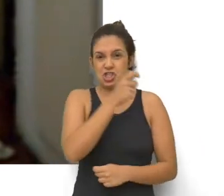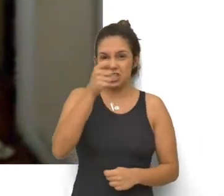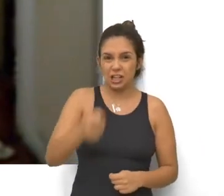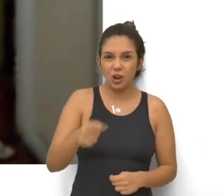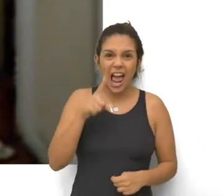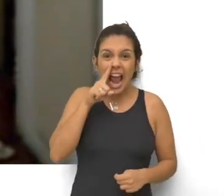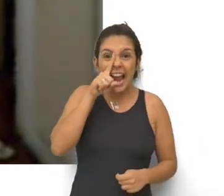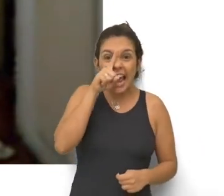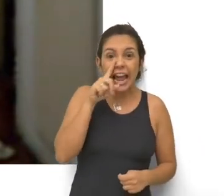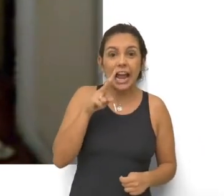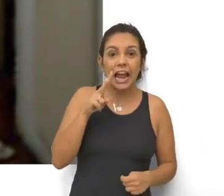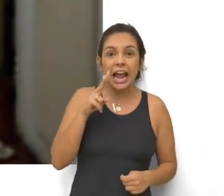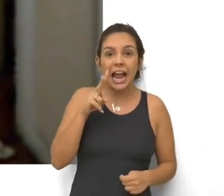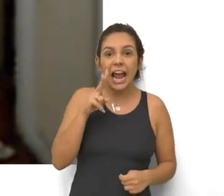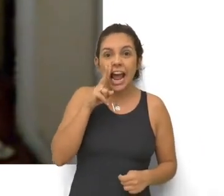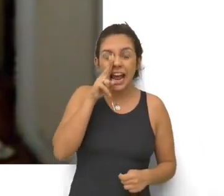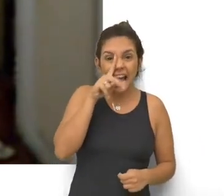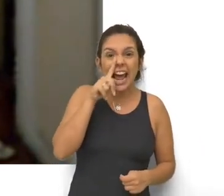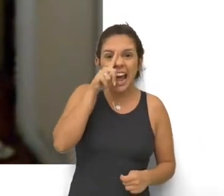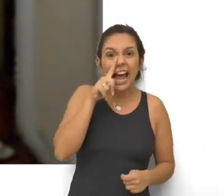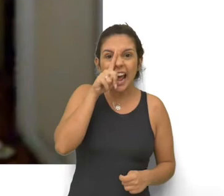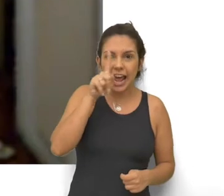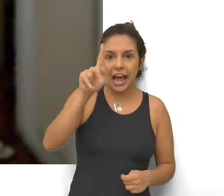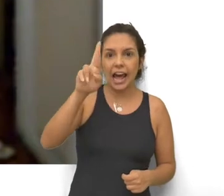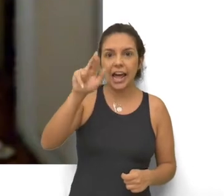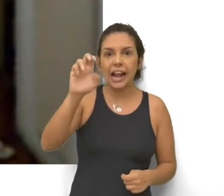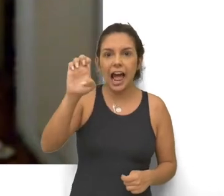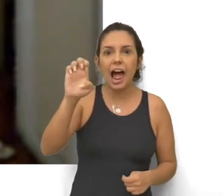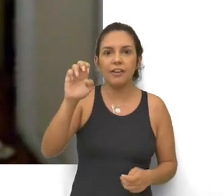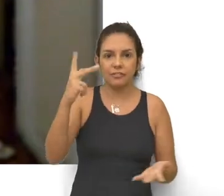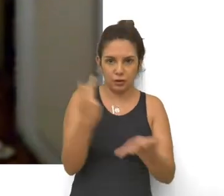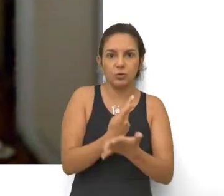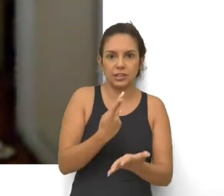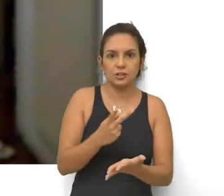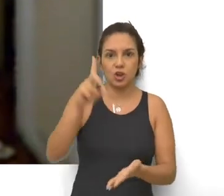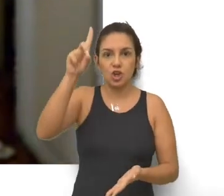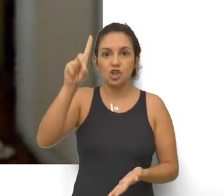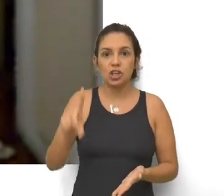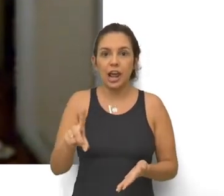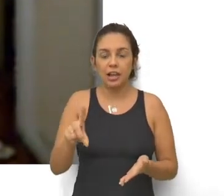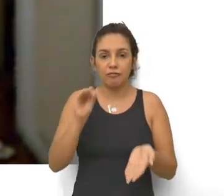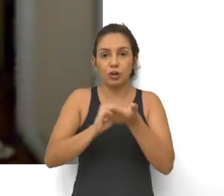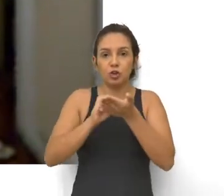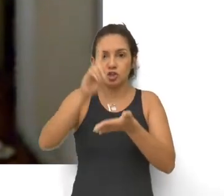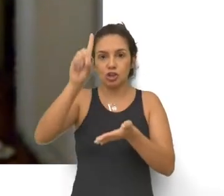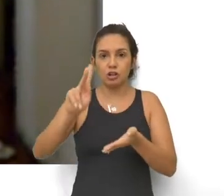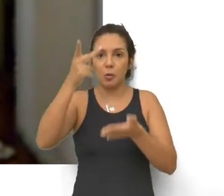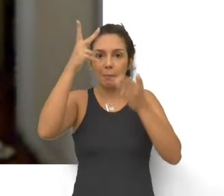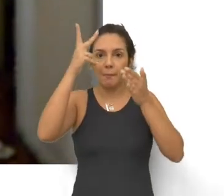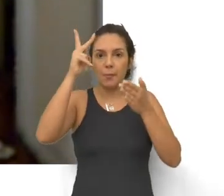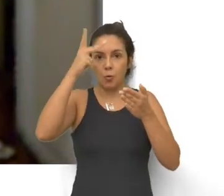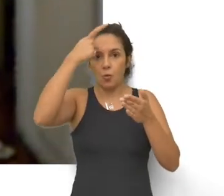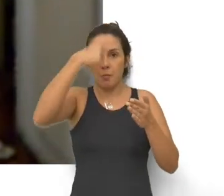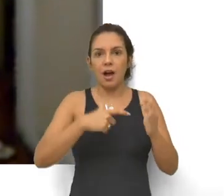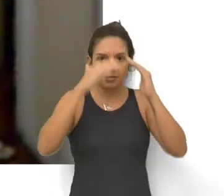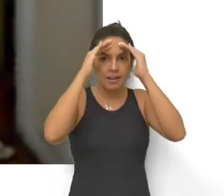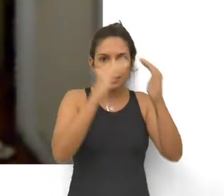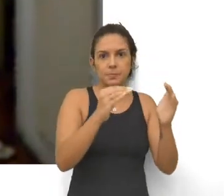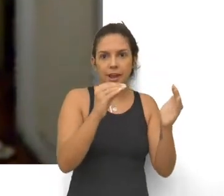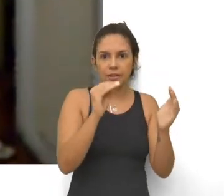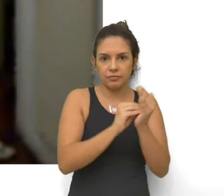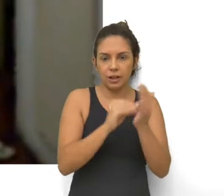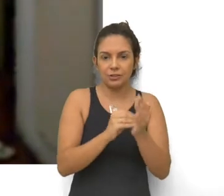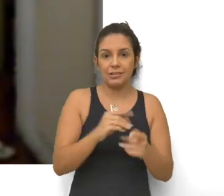graves violações de direitos humanos, não foi uma surra que você levou na rua, né, dos seus colegas, no futebol, sei lá. Foi